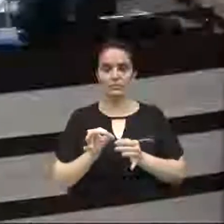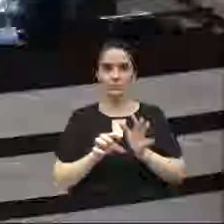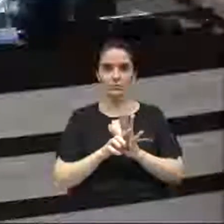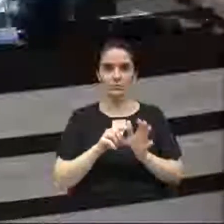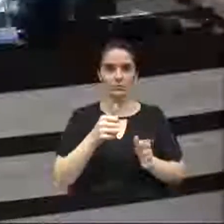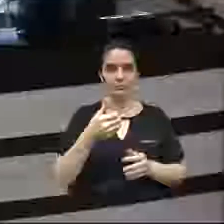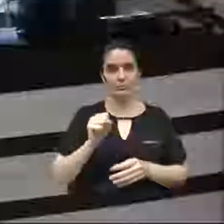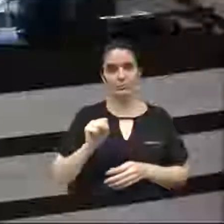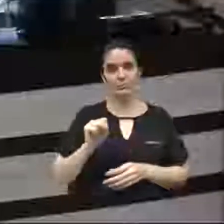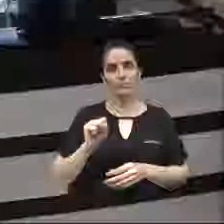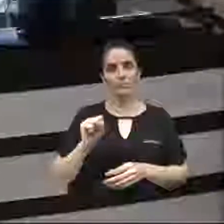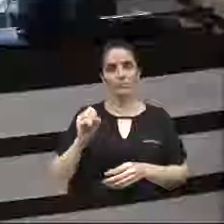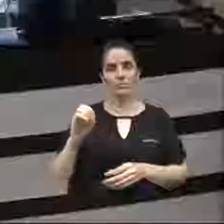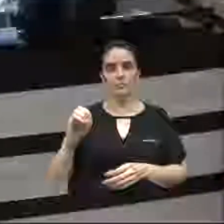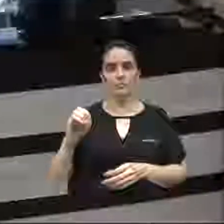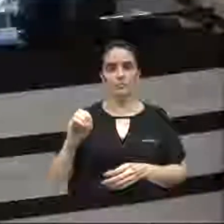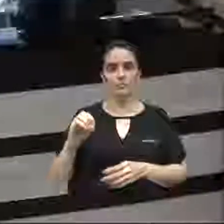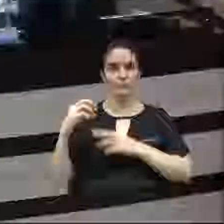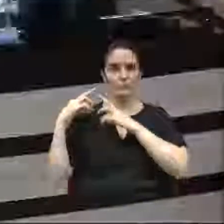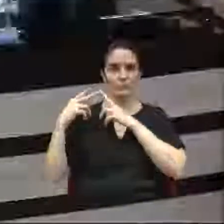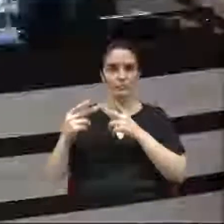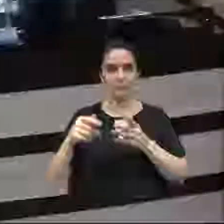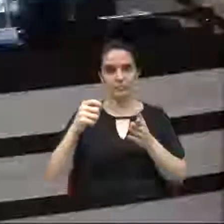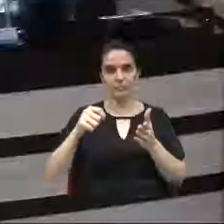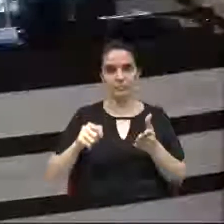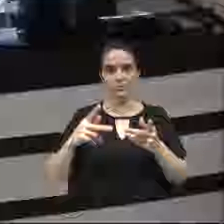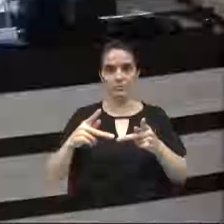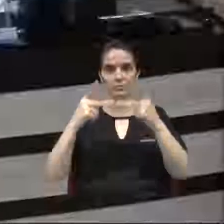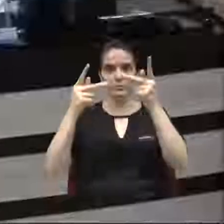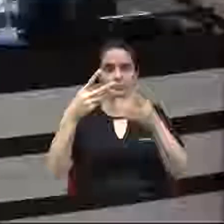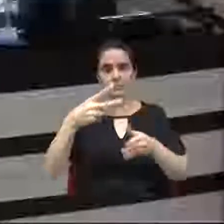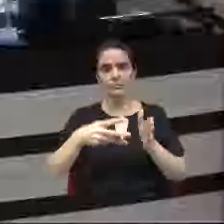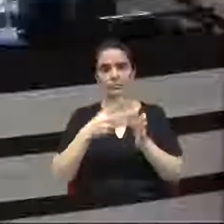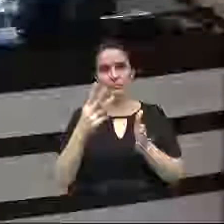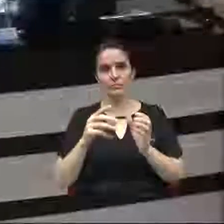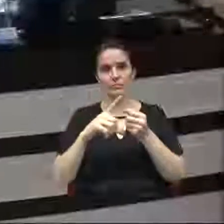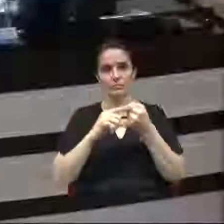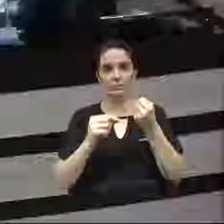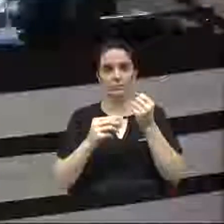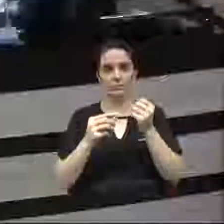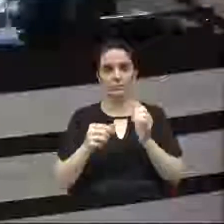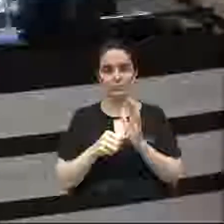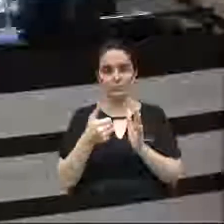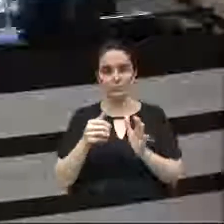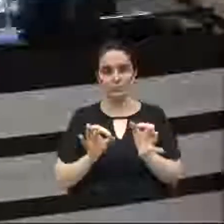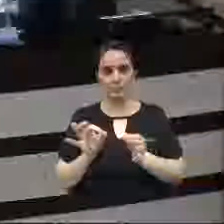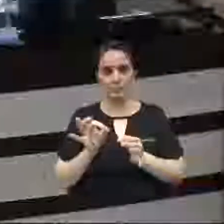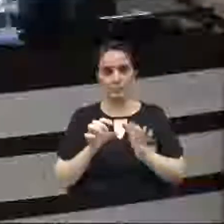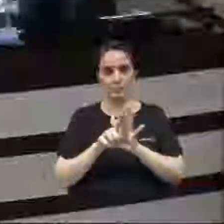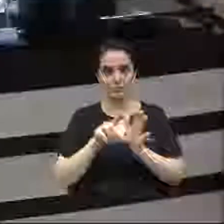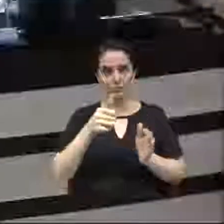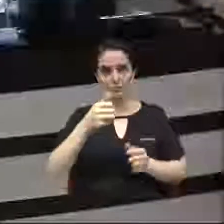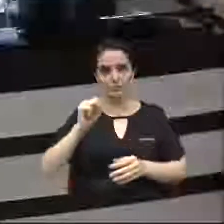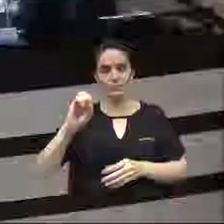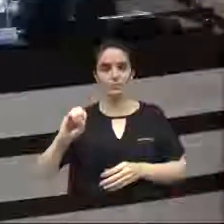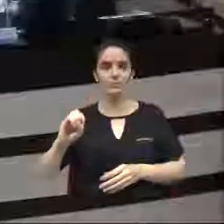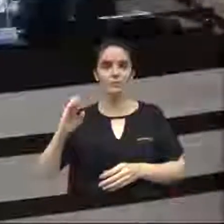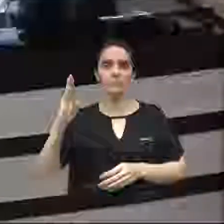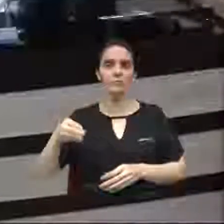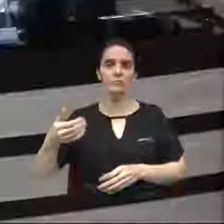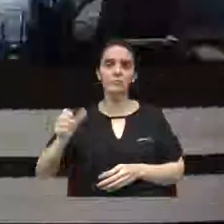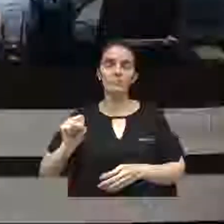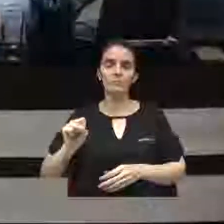lei 180. Altera a redação do parágrafo 3º do artigo 1º do projeto de lei 180/2018,